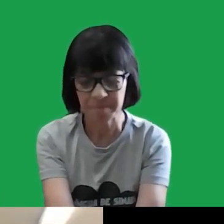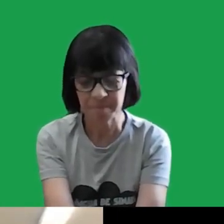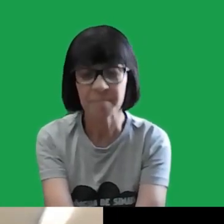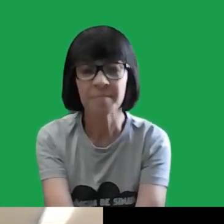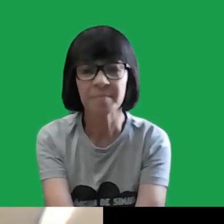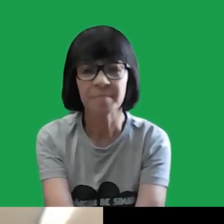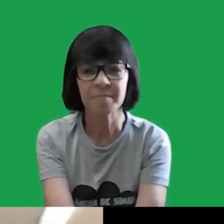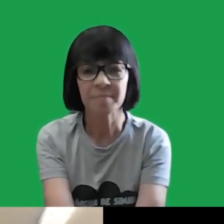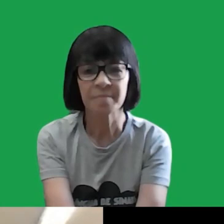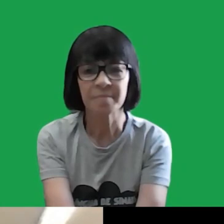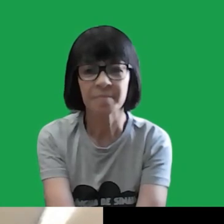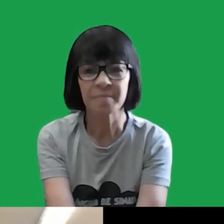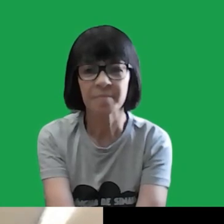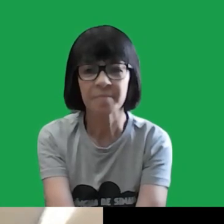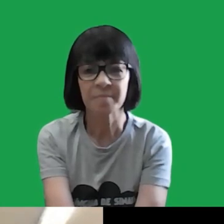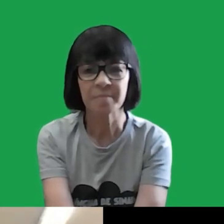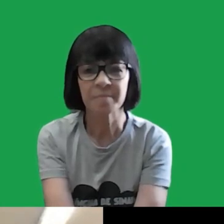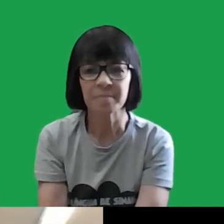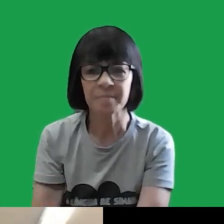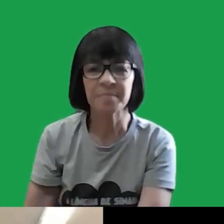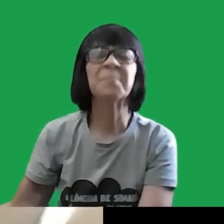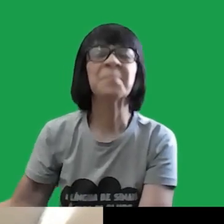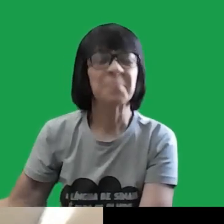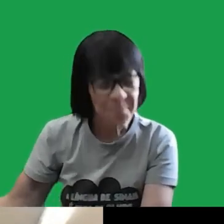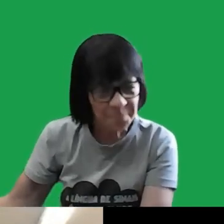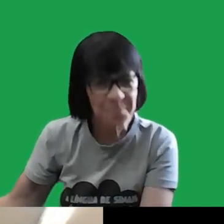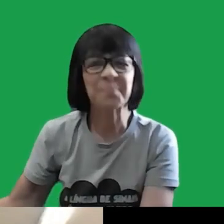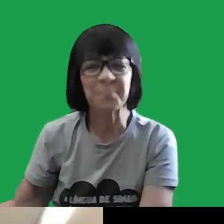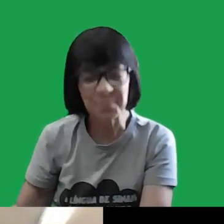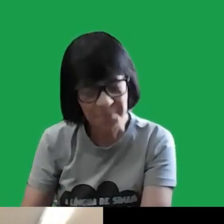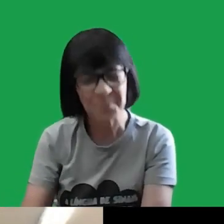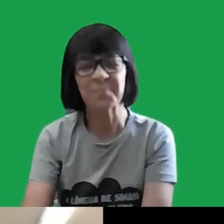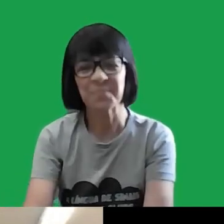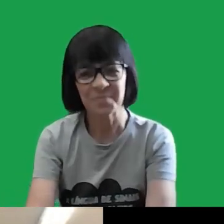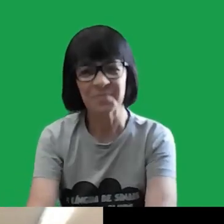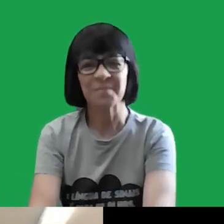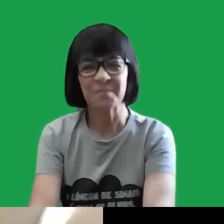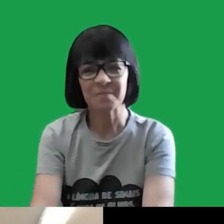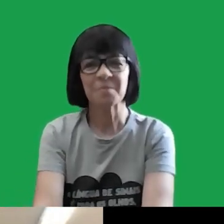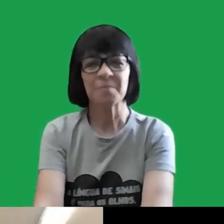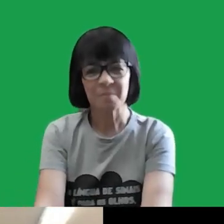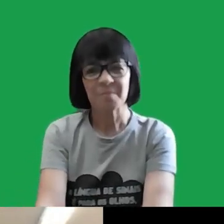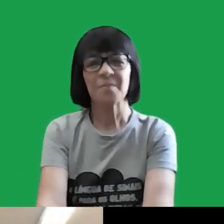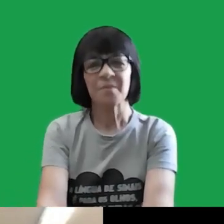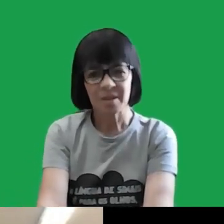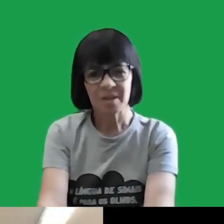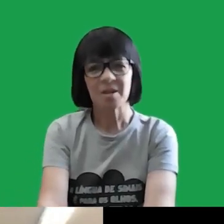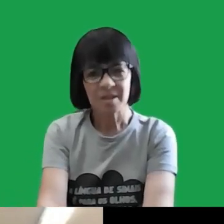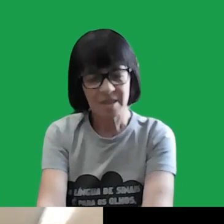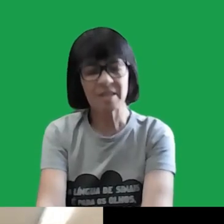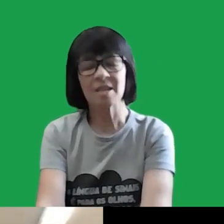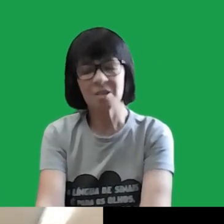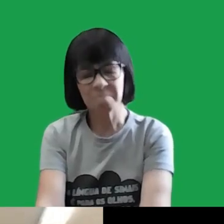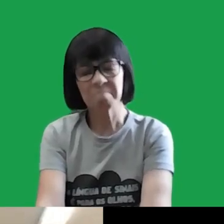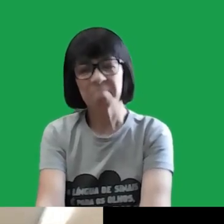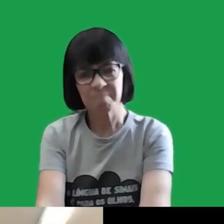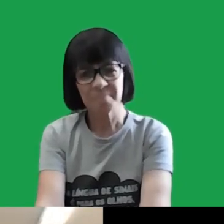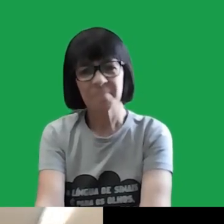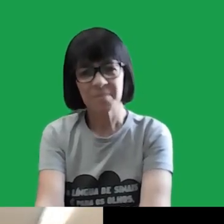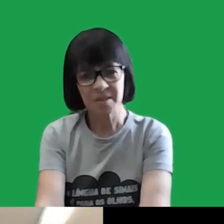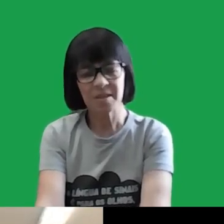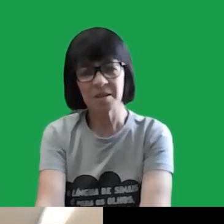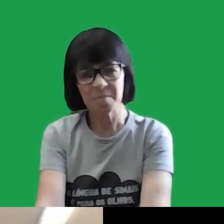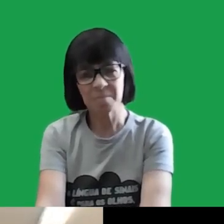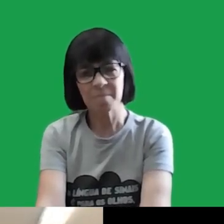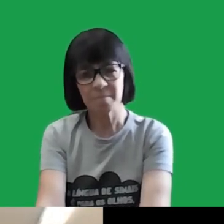sem querer, a gente pega o trejeito de um, trejeito de outro, trejeito de outro, e a gente se constrói nisso. Sim.